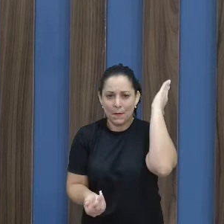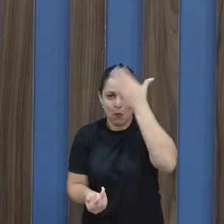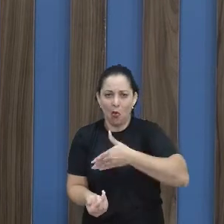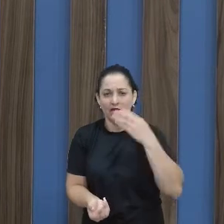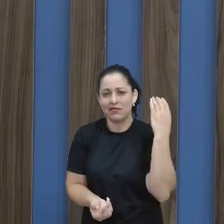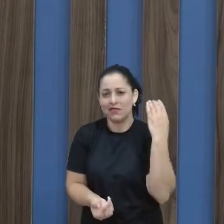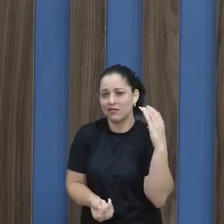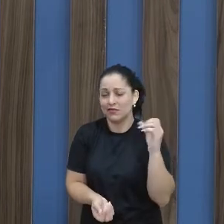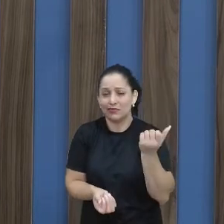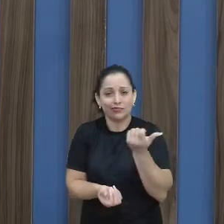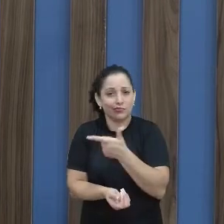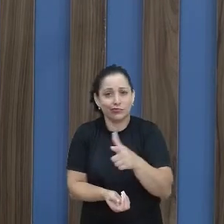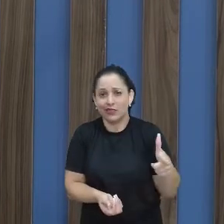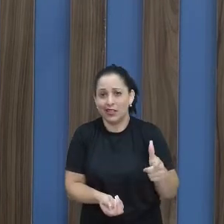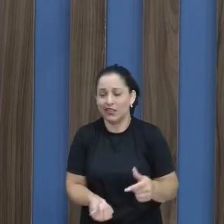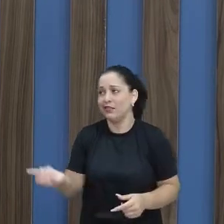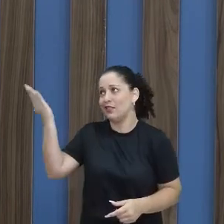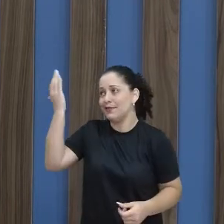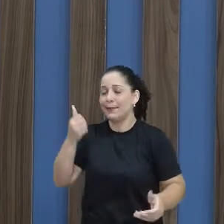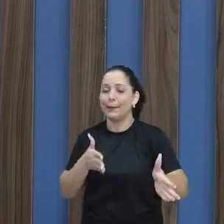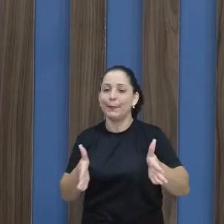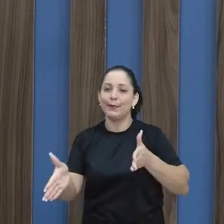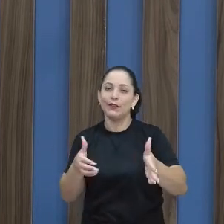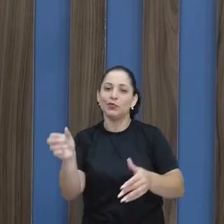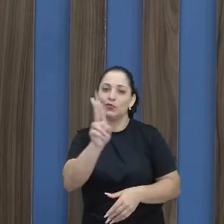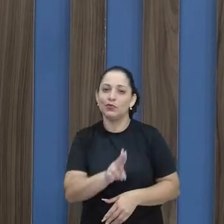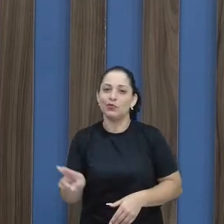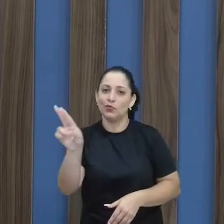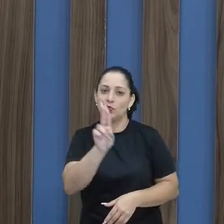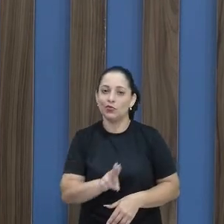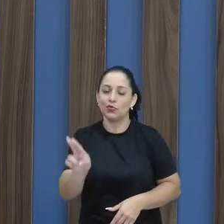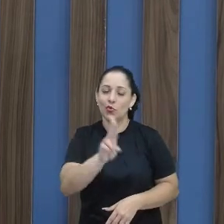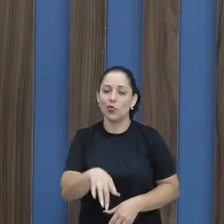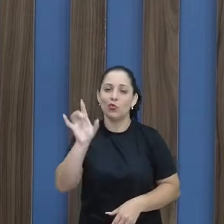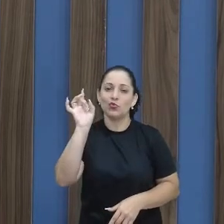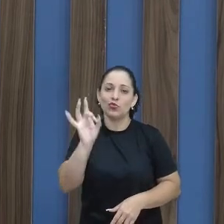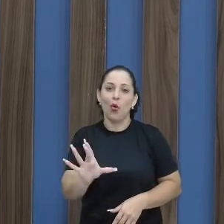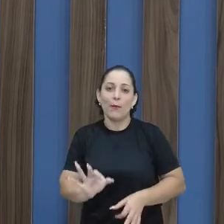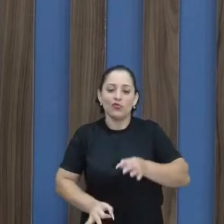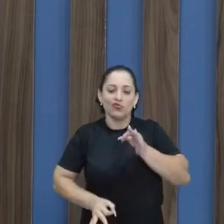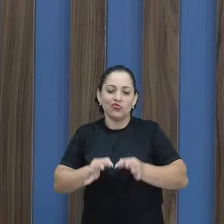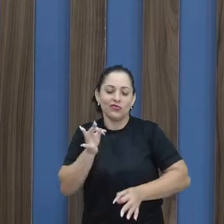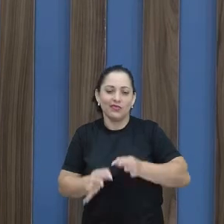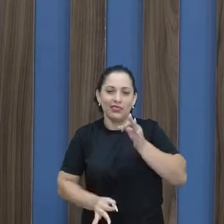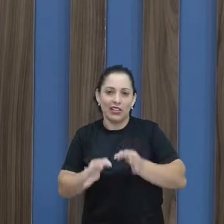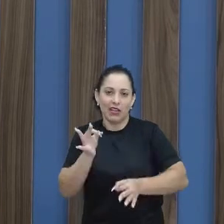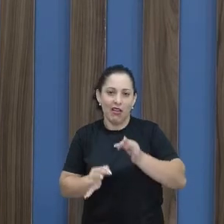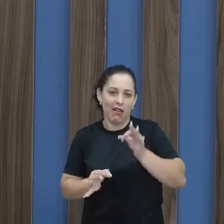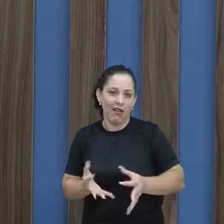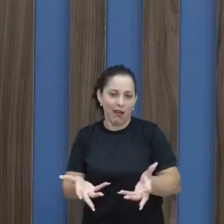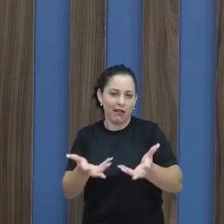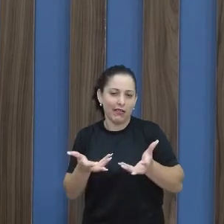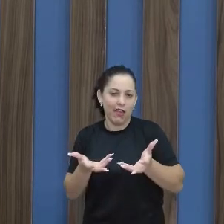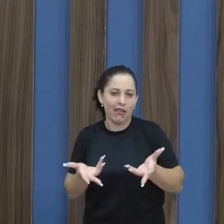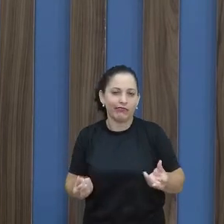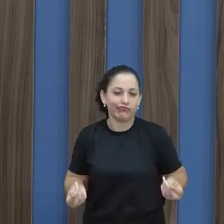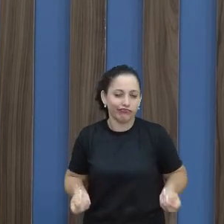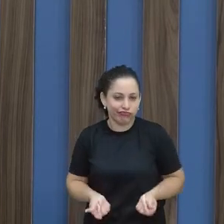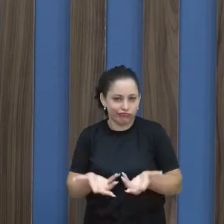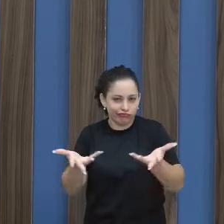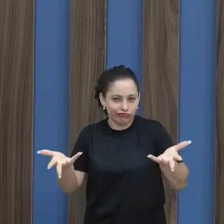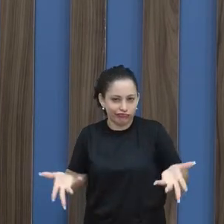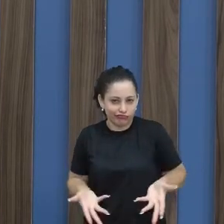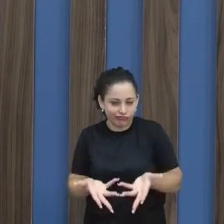Eles utilizaram nesse período aí apenas para justificar, né, a exploração. Exatamente, foi